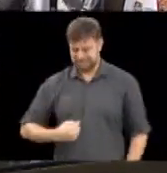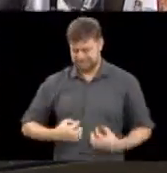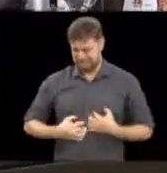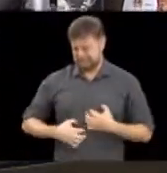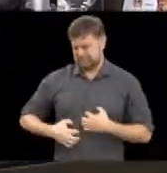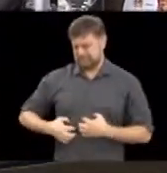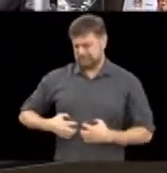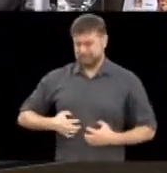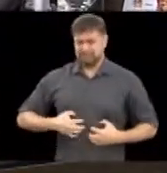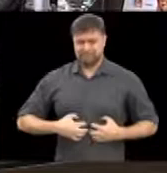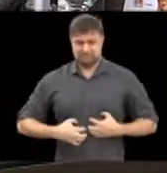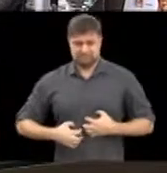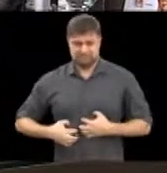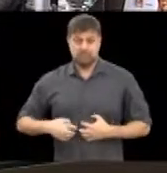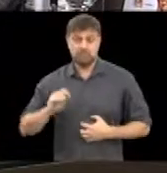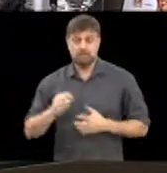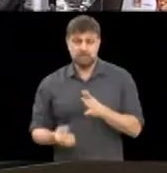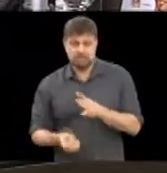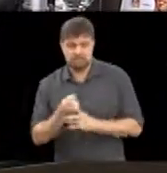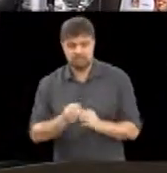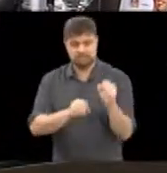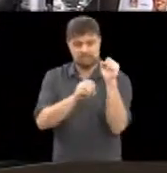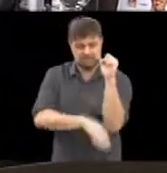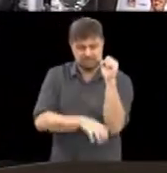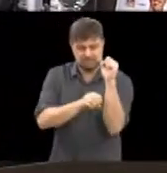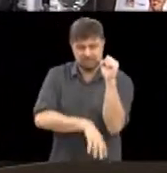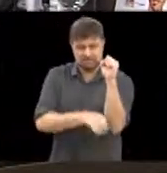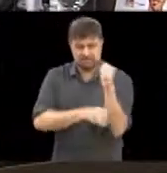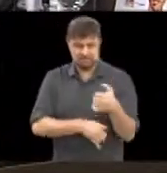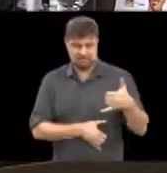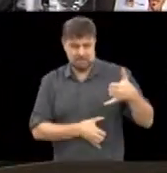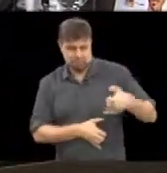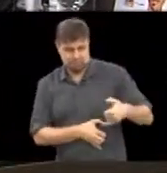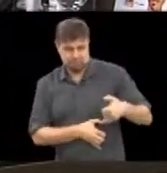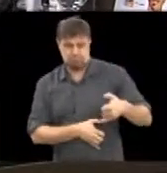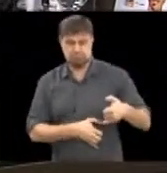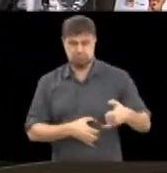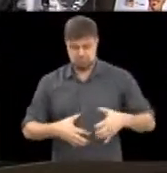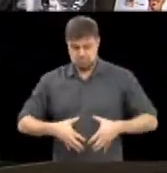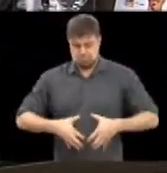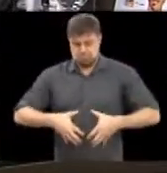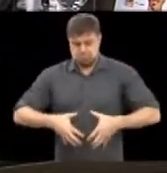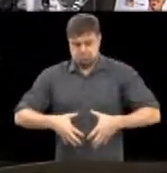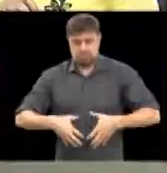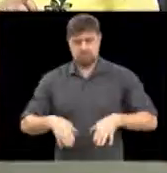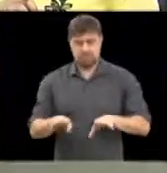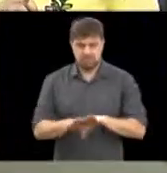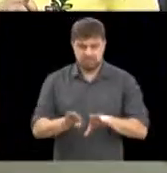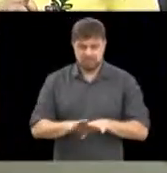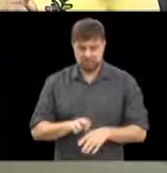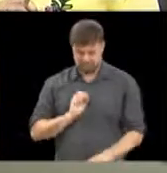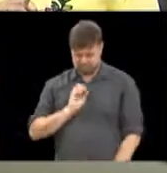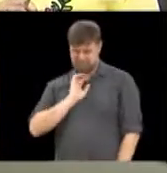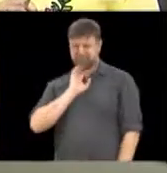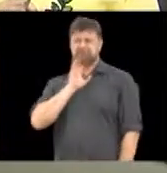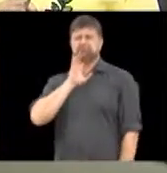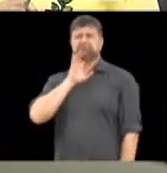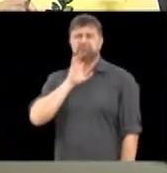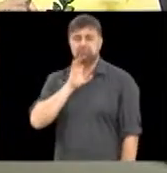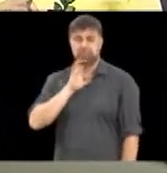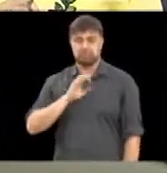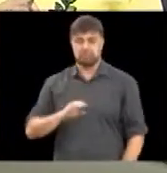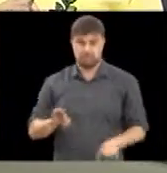uma intolerância que é diarreia, flatulência, aumento de gases, azia,